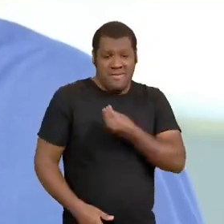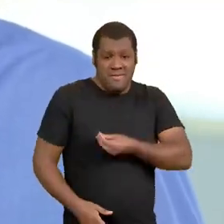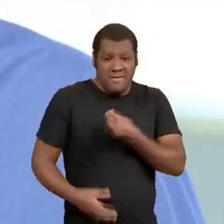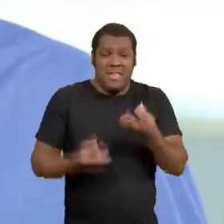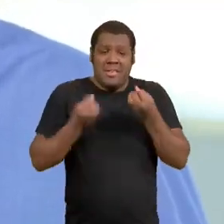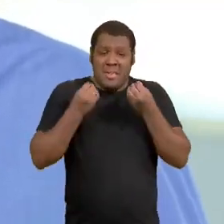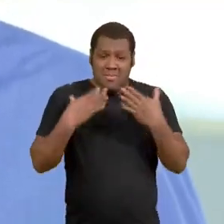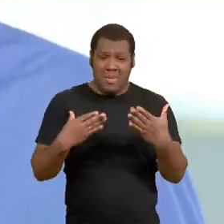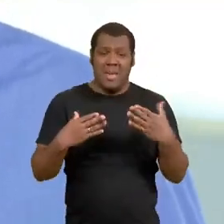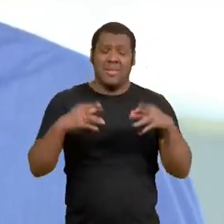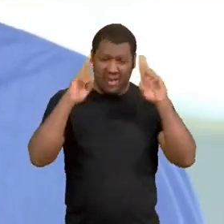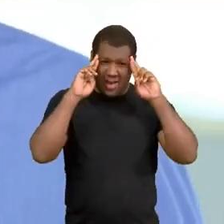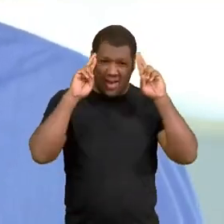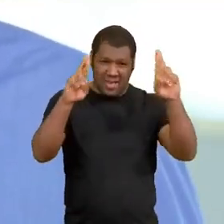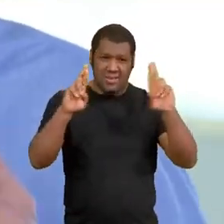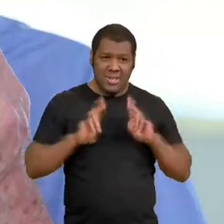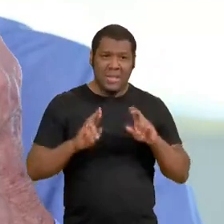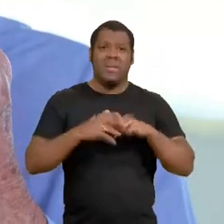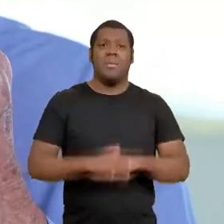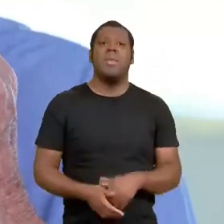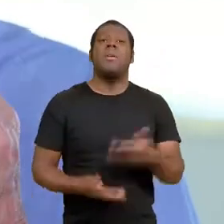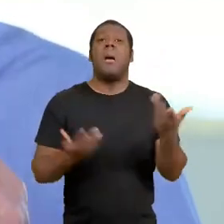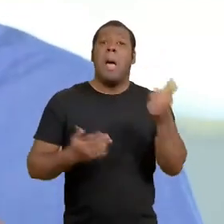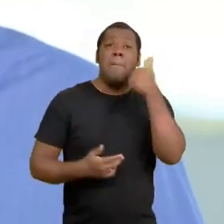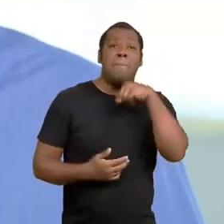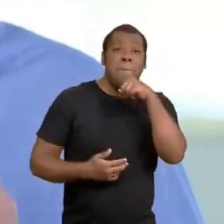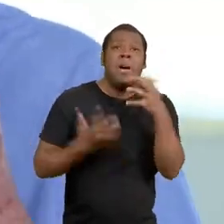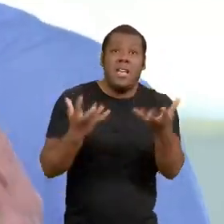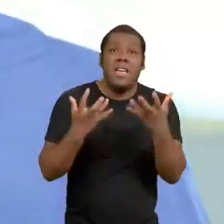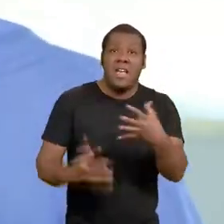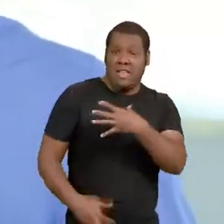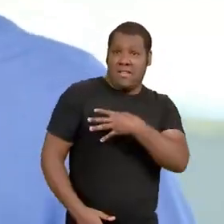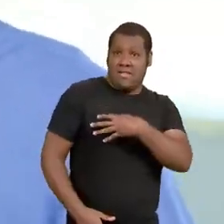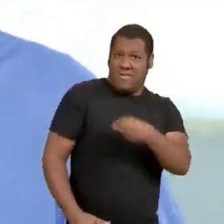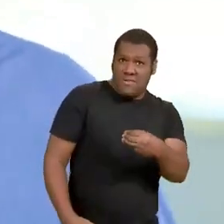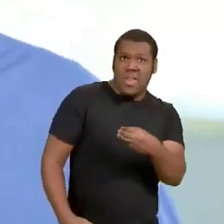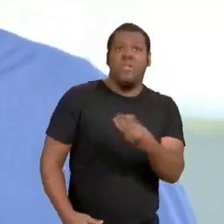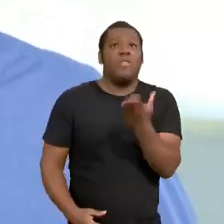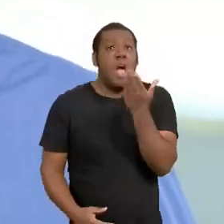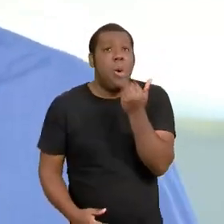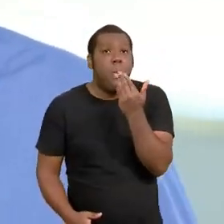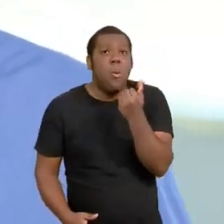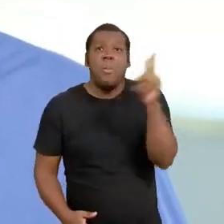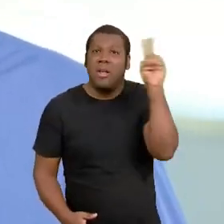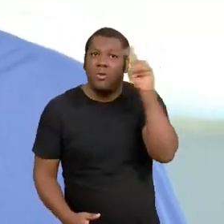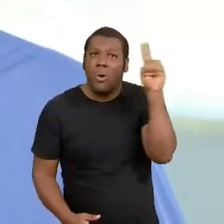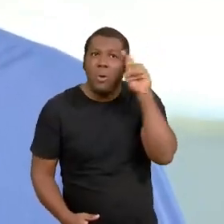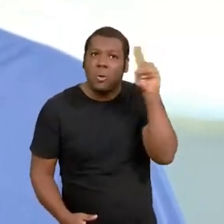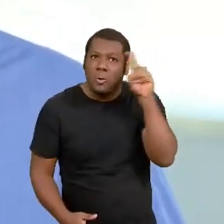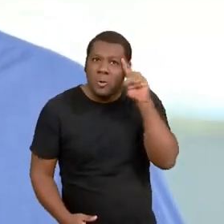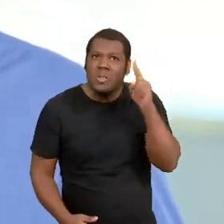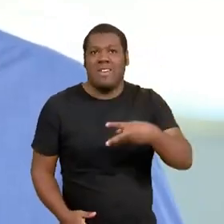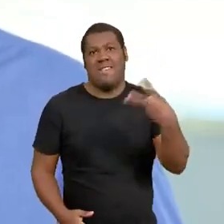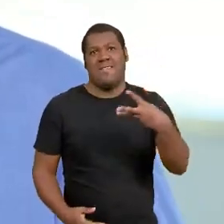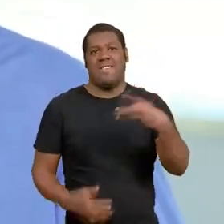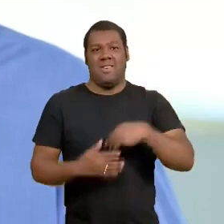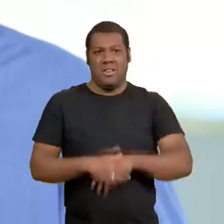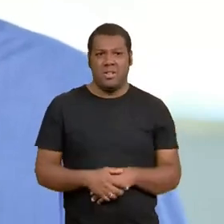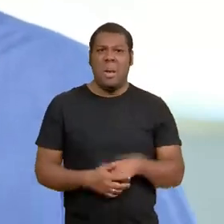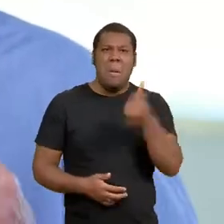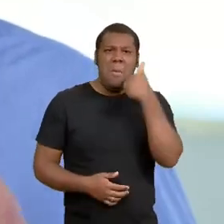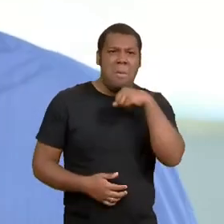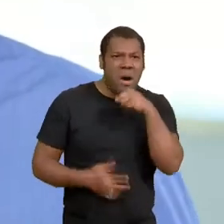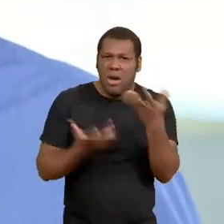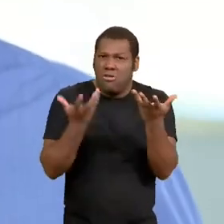filhos comendo 3 vezes ao dia, com a bochechinha vermelha, bem roxinha. Ninguém quer ver um filho doente. Toda mãe quer que o